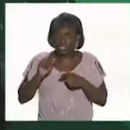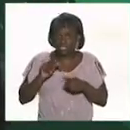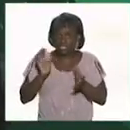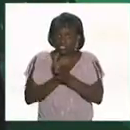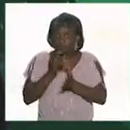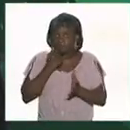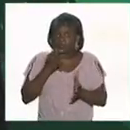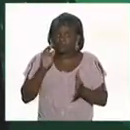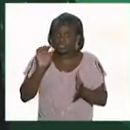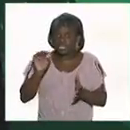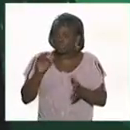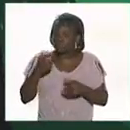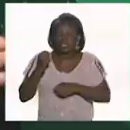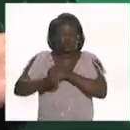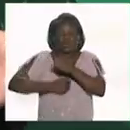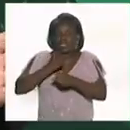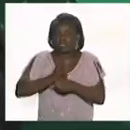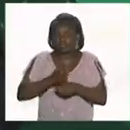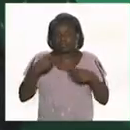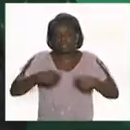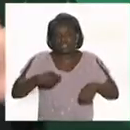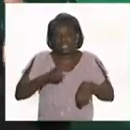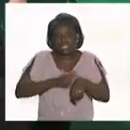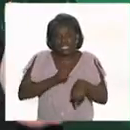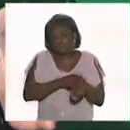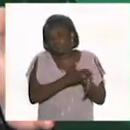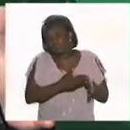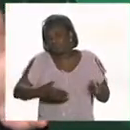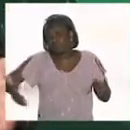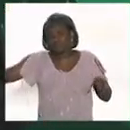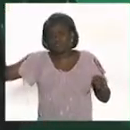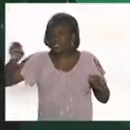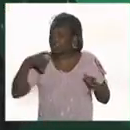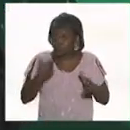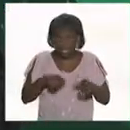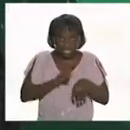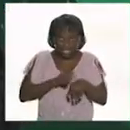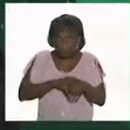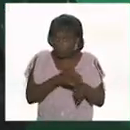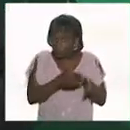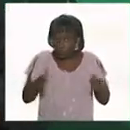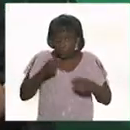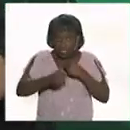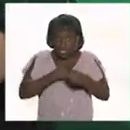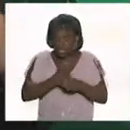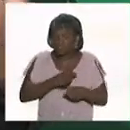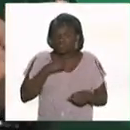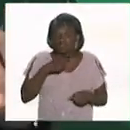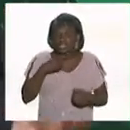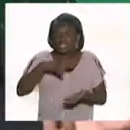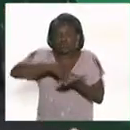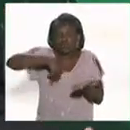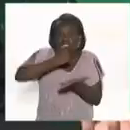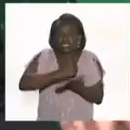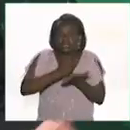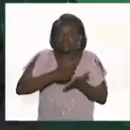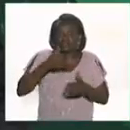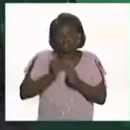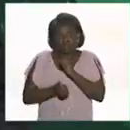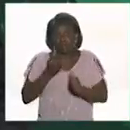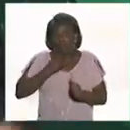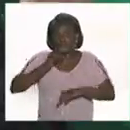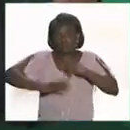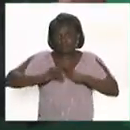clube pequeno, ele não tem o ano inteiro, ele precisa ter a temporada cheia. Se não tiver a temporada cheia, fica difícil você, inclusive, fazer contrato com o